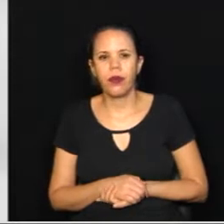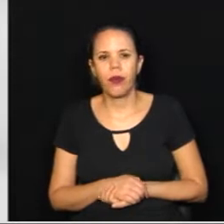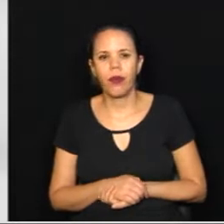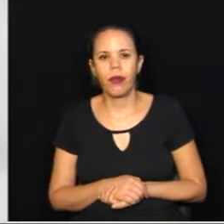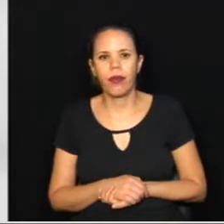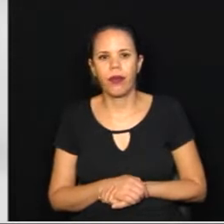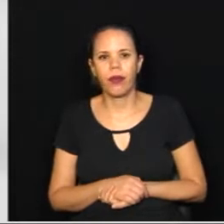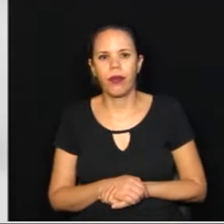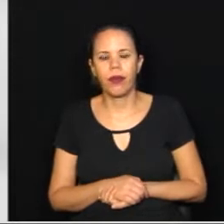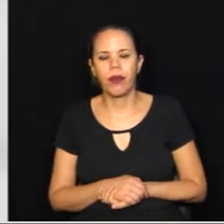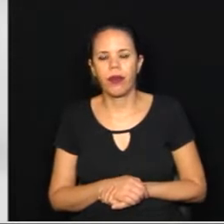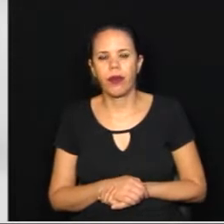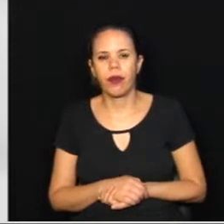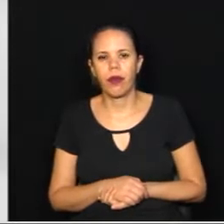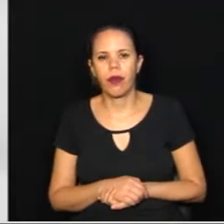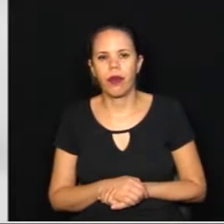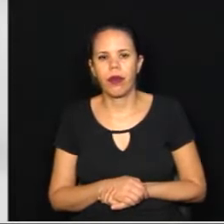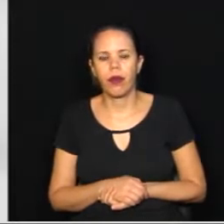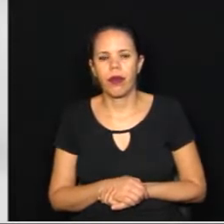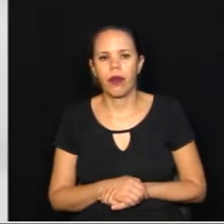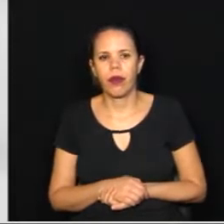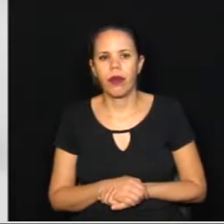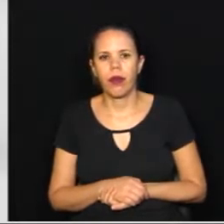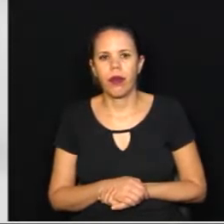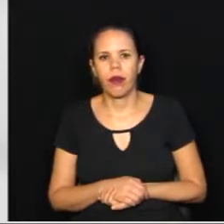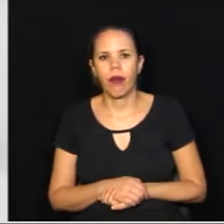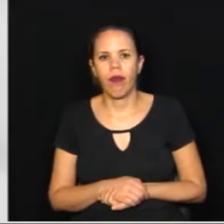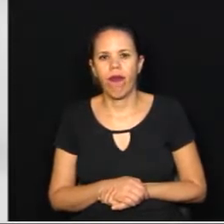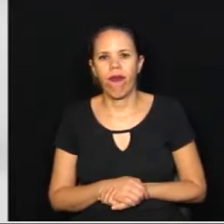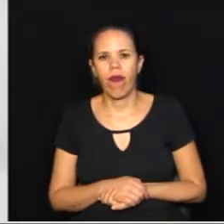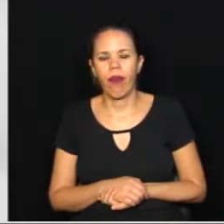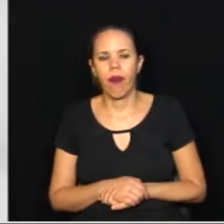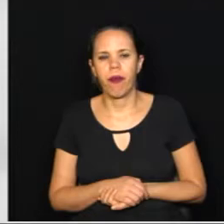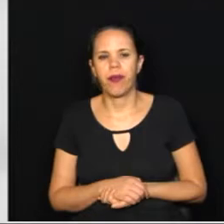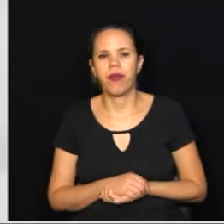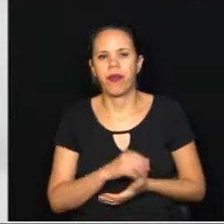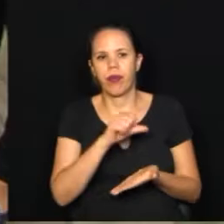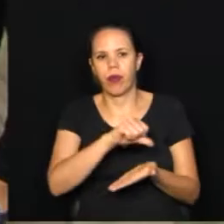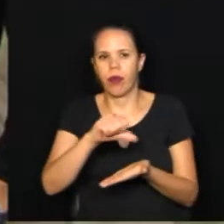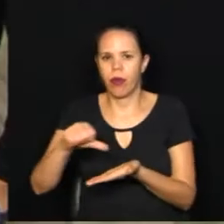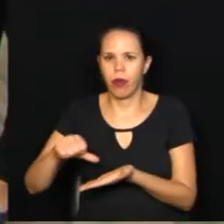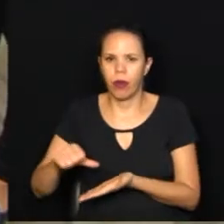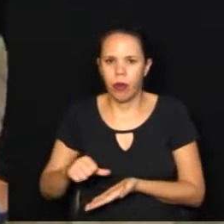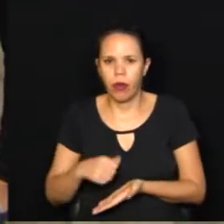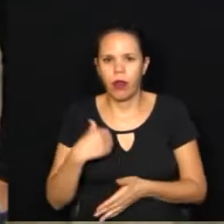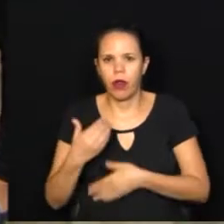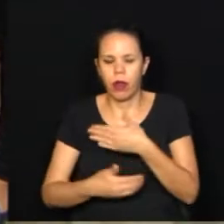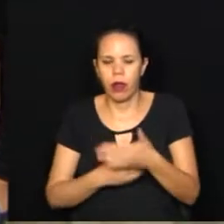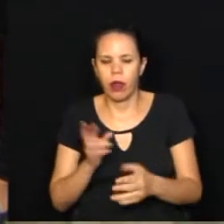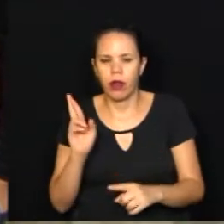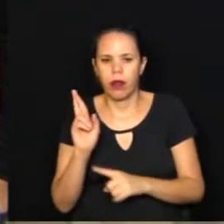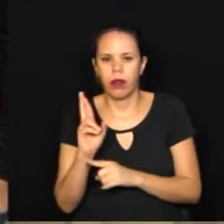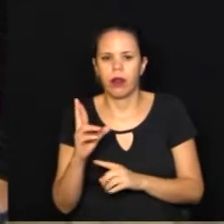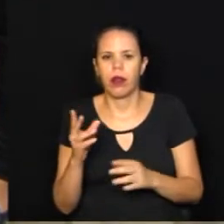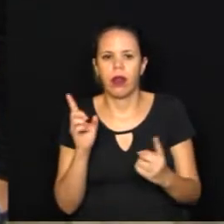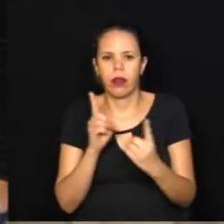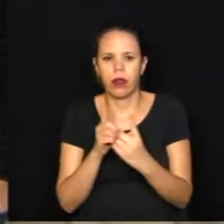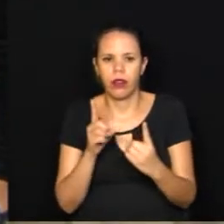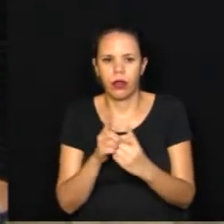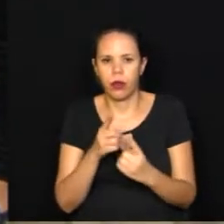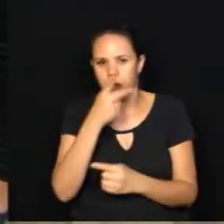Alegre, Campo Belo, no Jardim Campo Belo, o Vista Alegre, que fica no Parque Universitário de Viracopos, a Vila IP, que